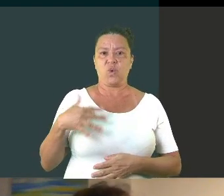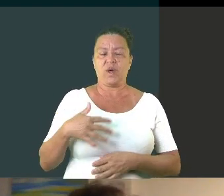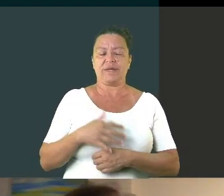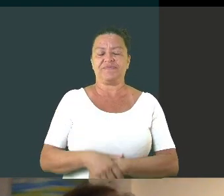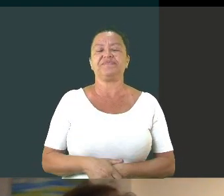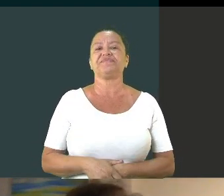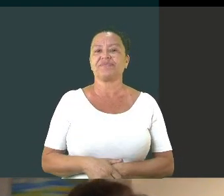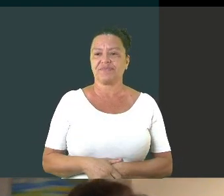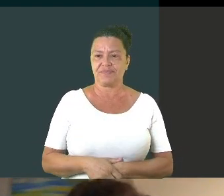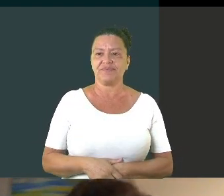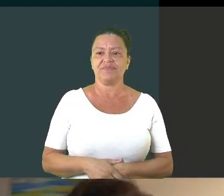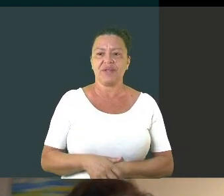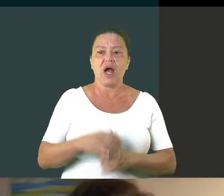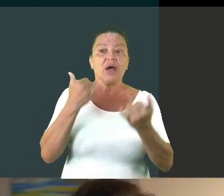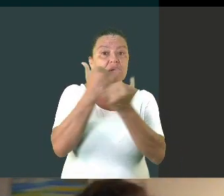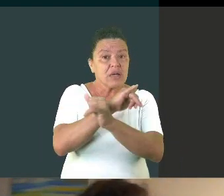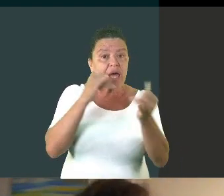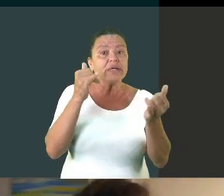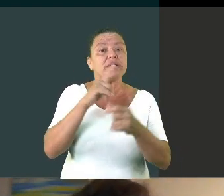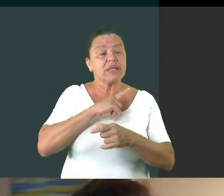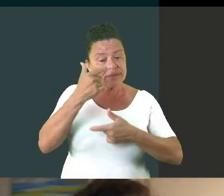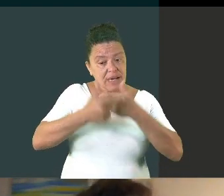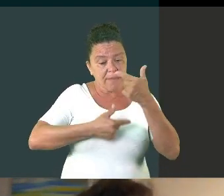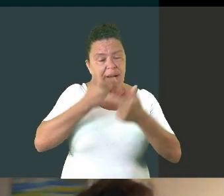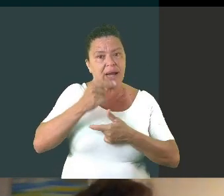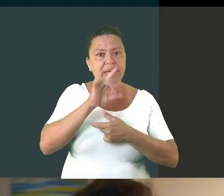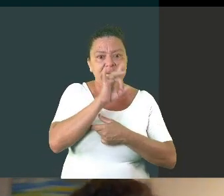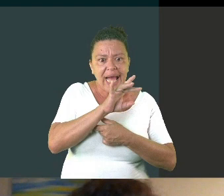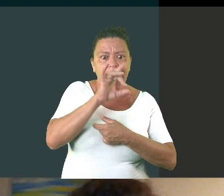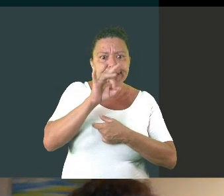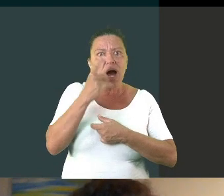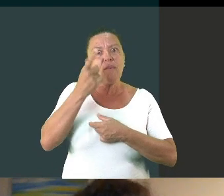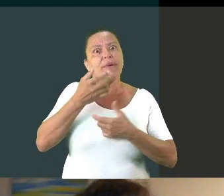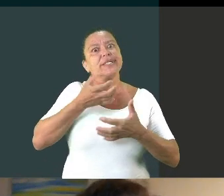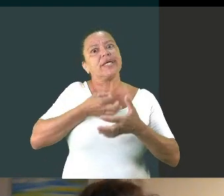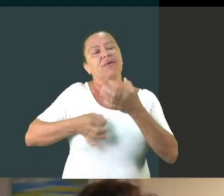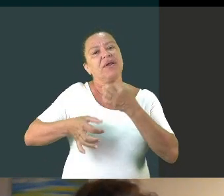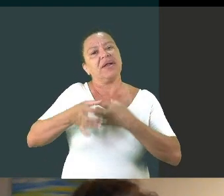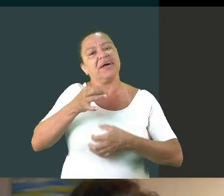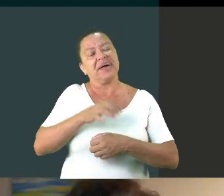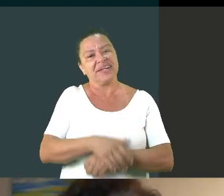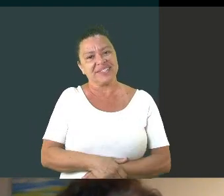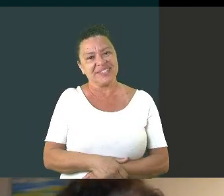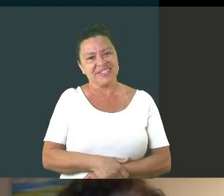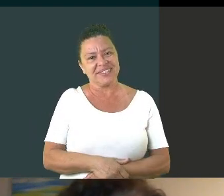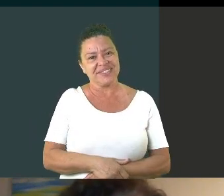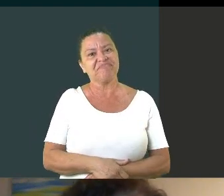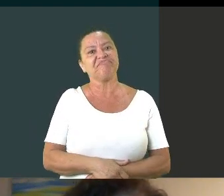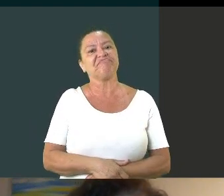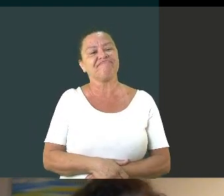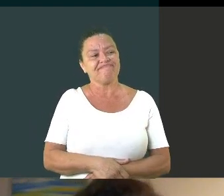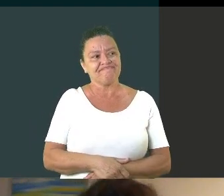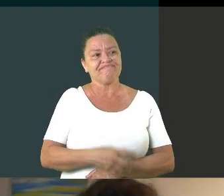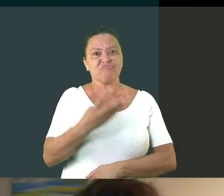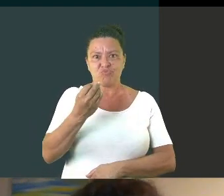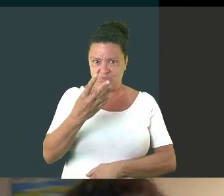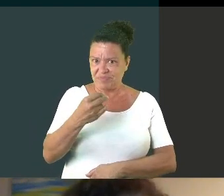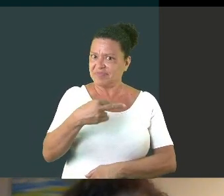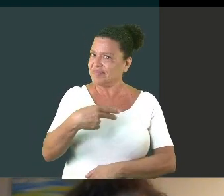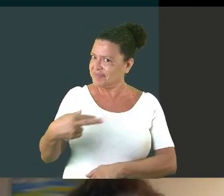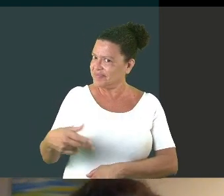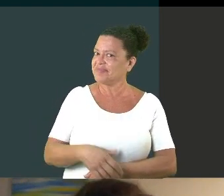a quantidade de energia que é trabalhada e elaborada, e cada uma dessas células,